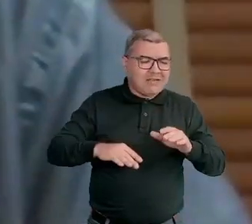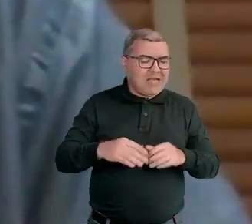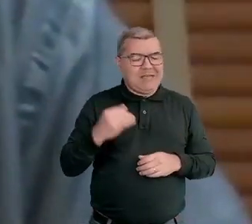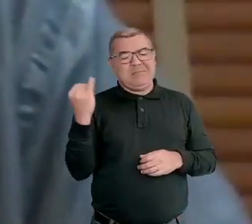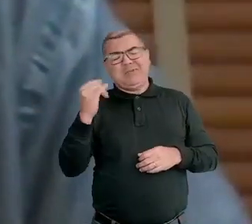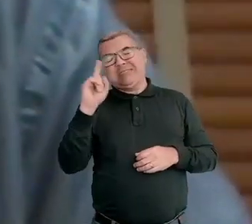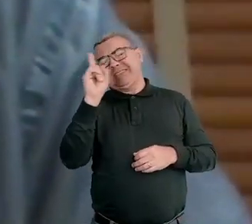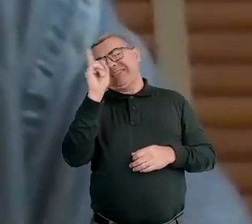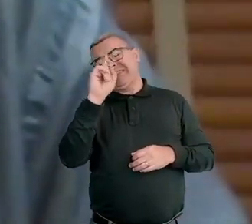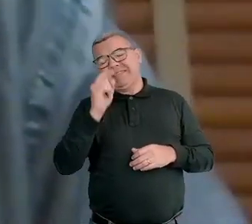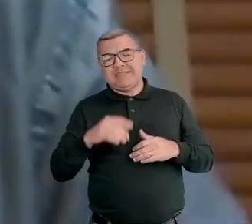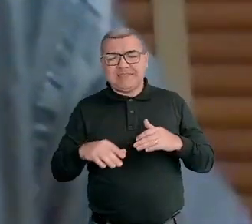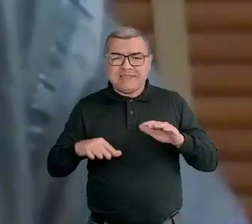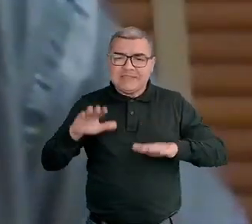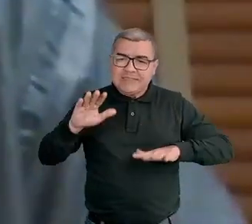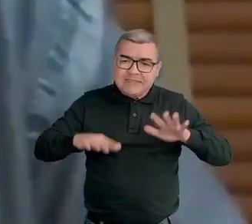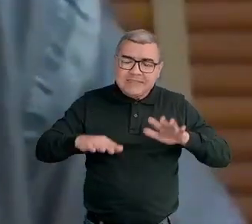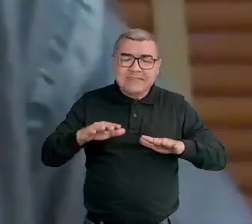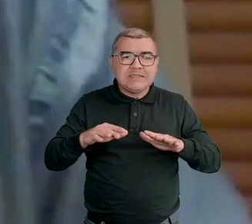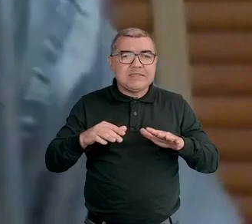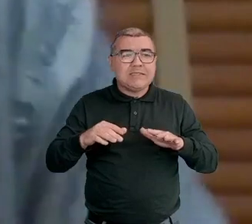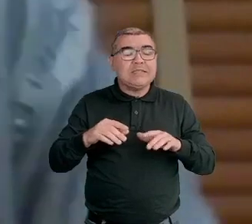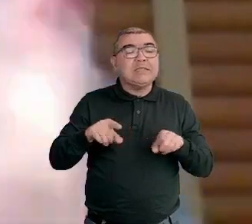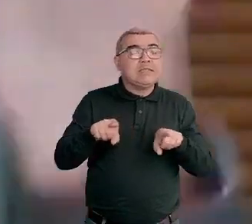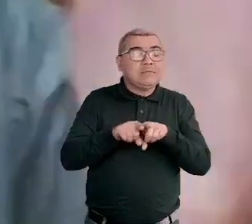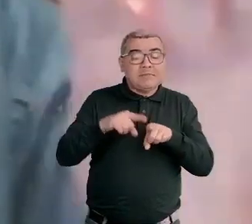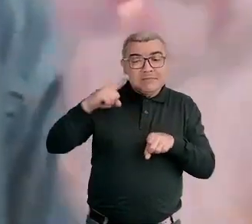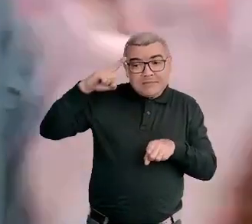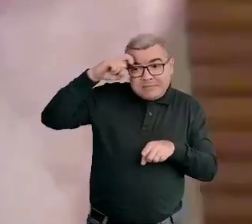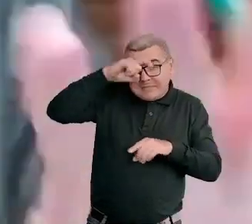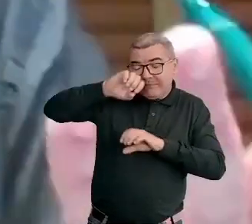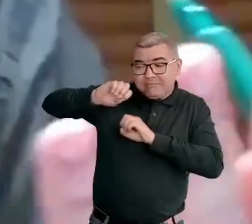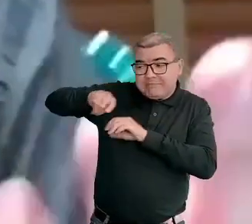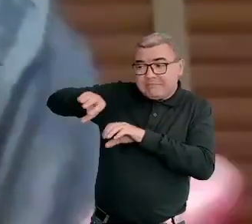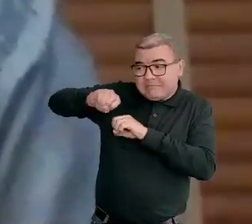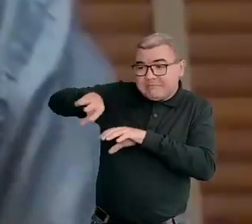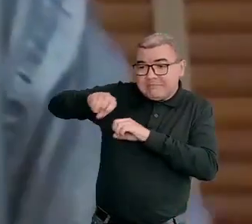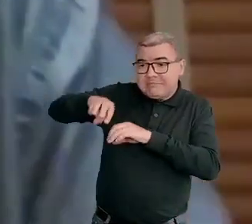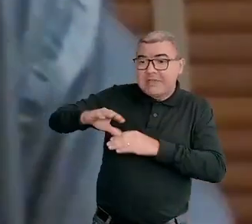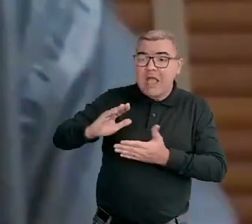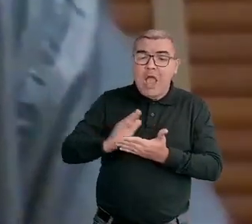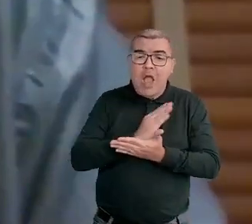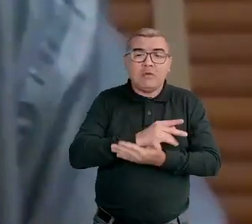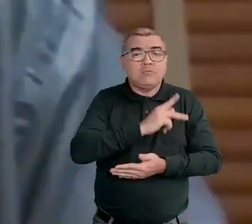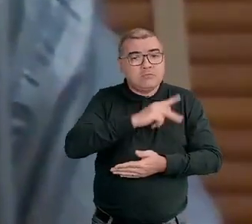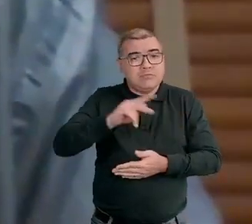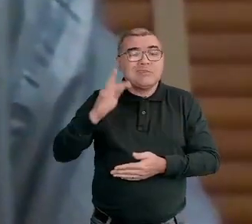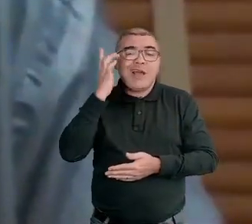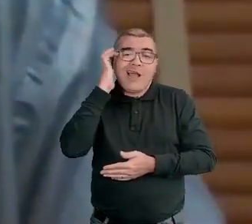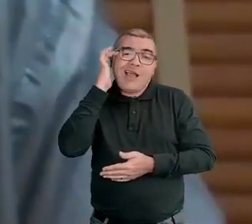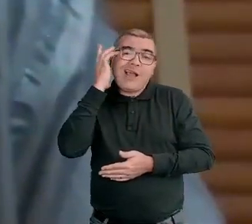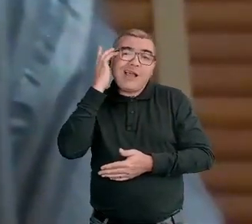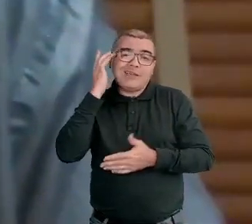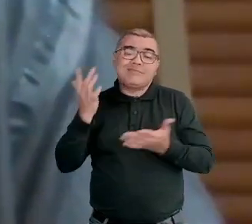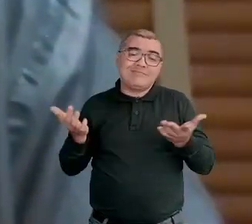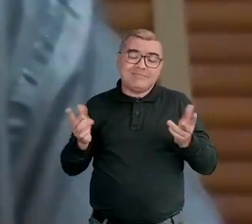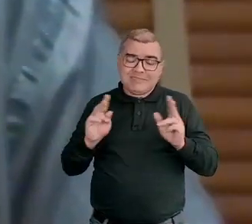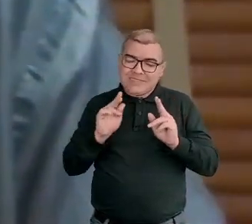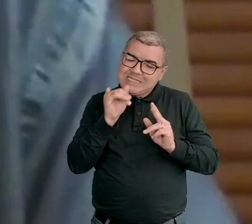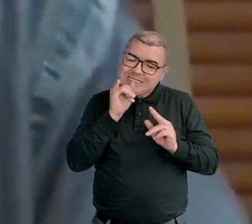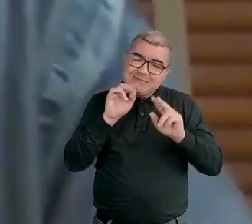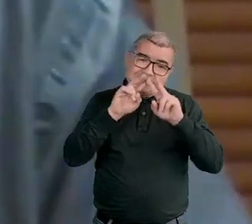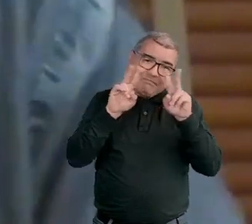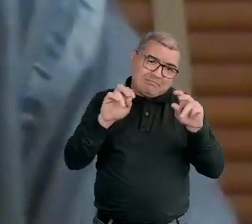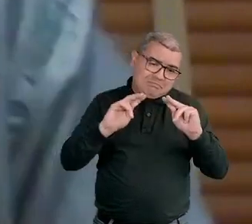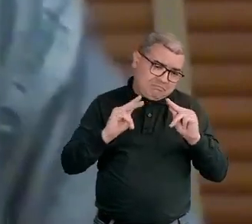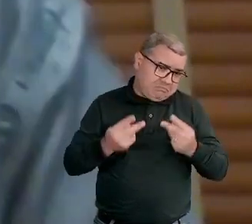sem condições de ser transmitido, como alguns professores, infelizmente, acham, eu já ouvi de